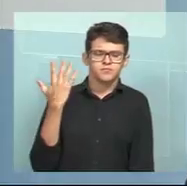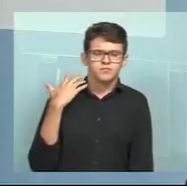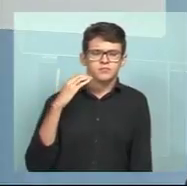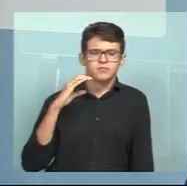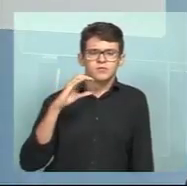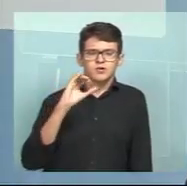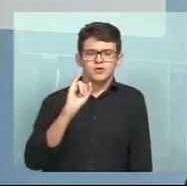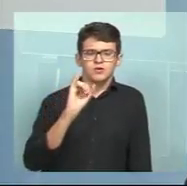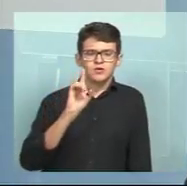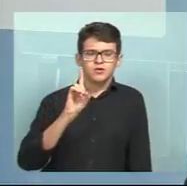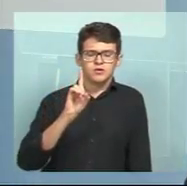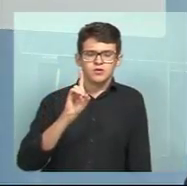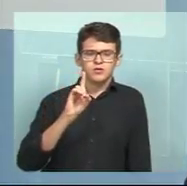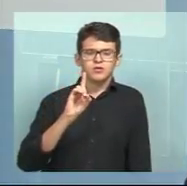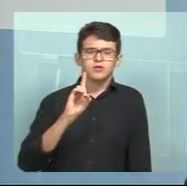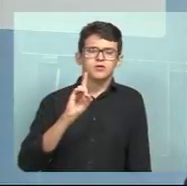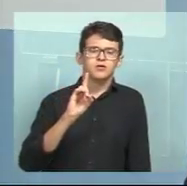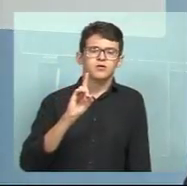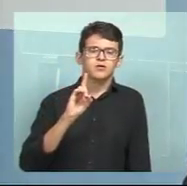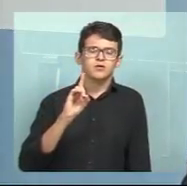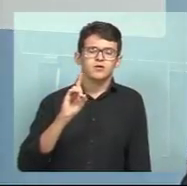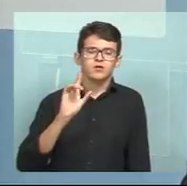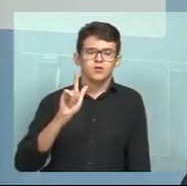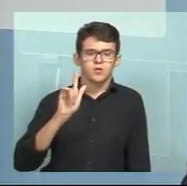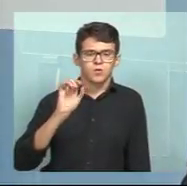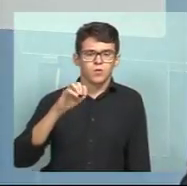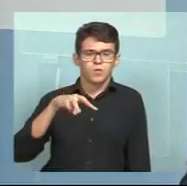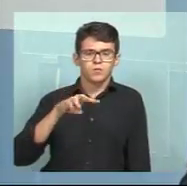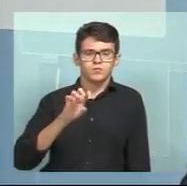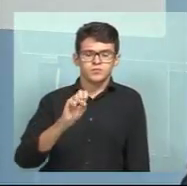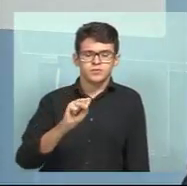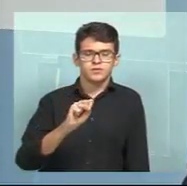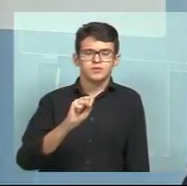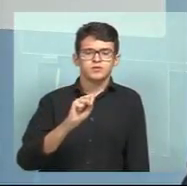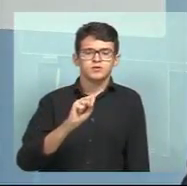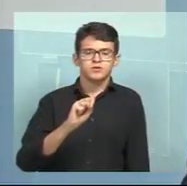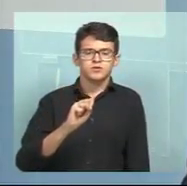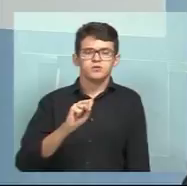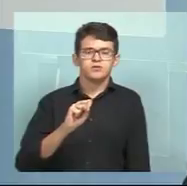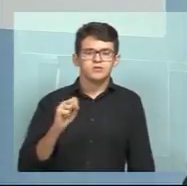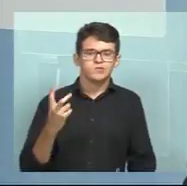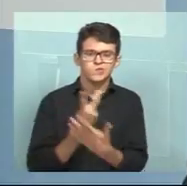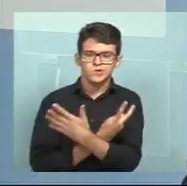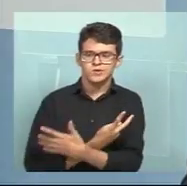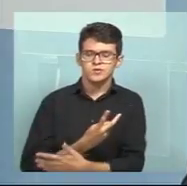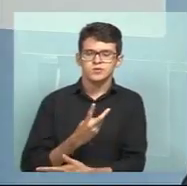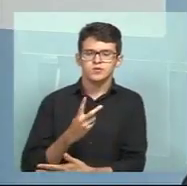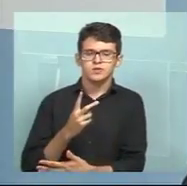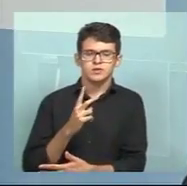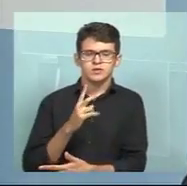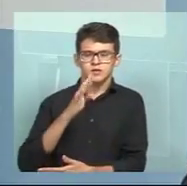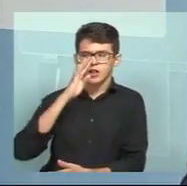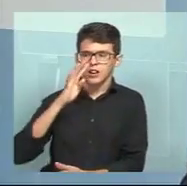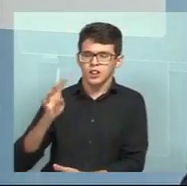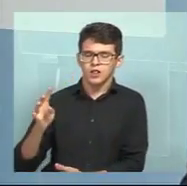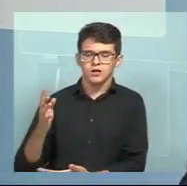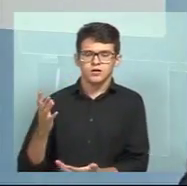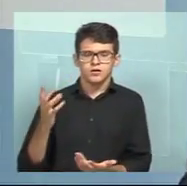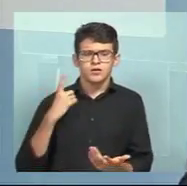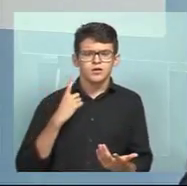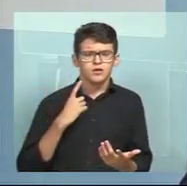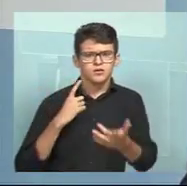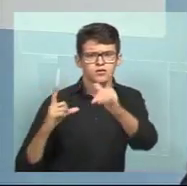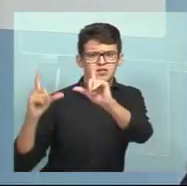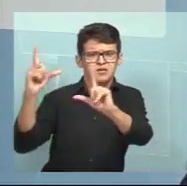Gomes foi acusado de forma muito forte. Inclusive fizeram reportagem em vários canais de